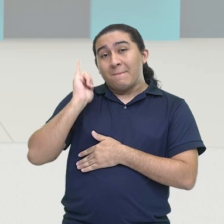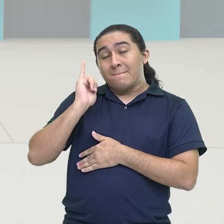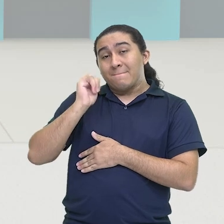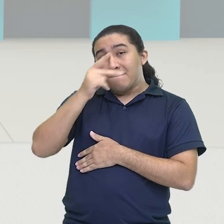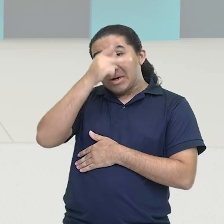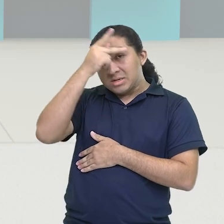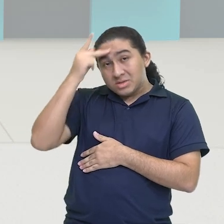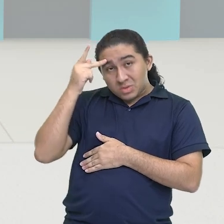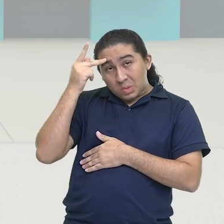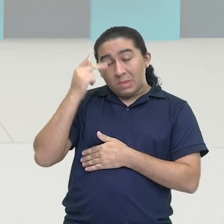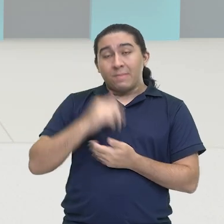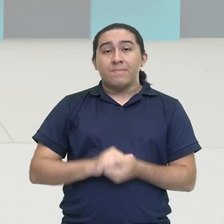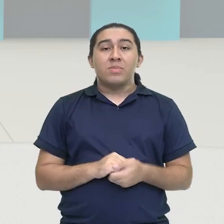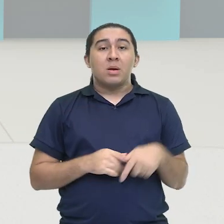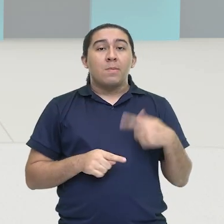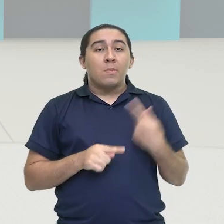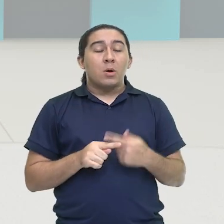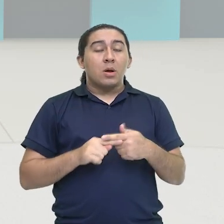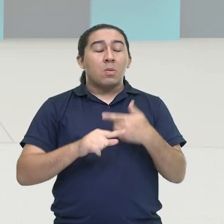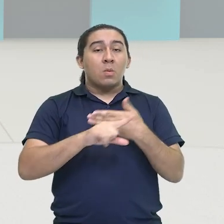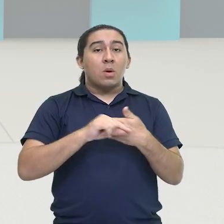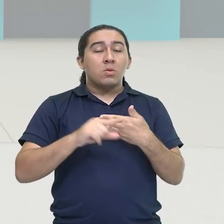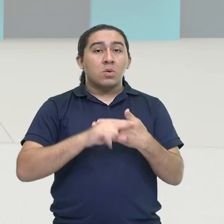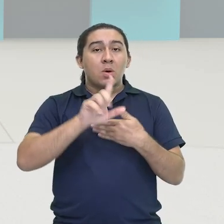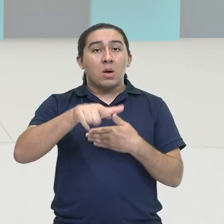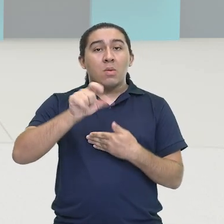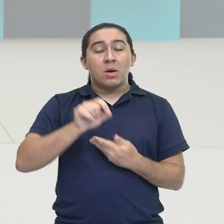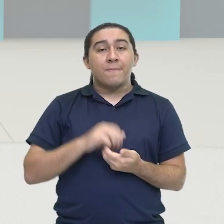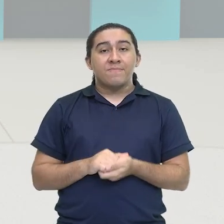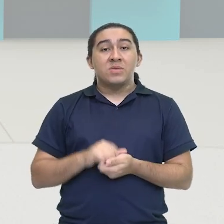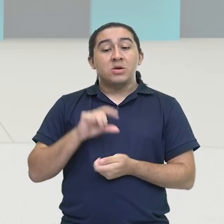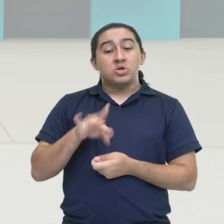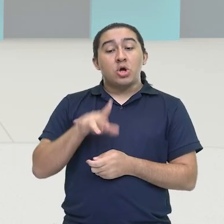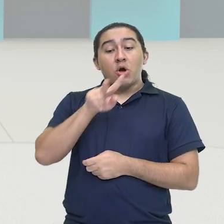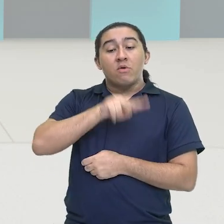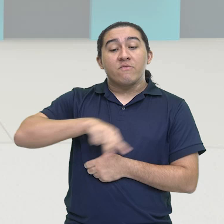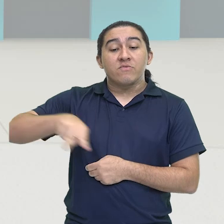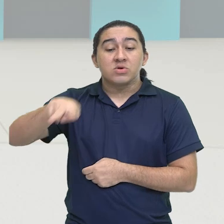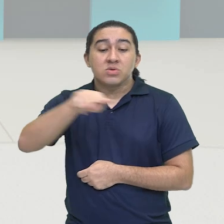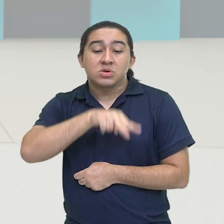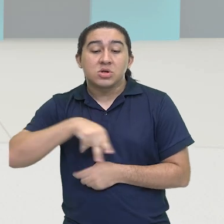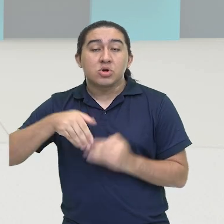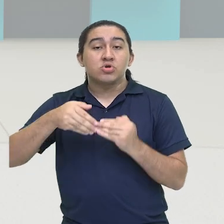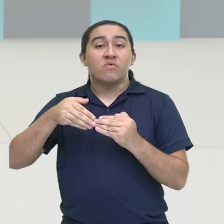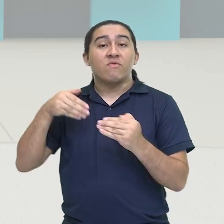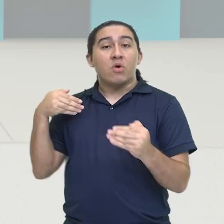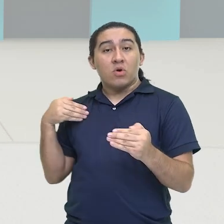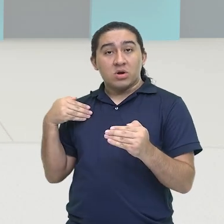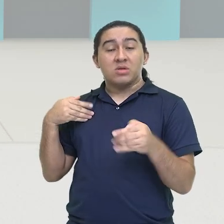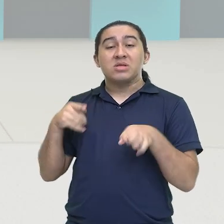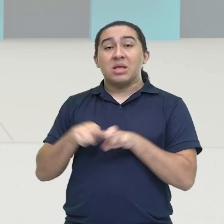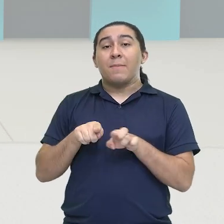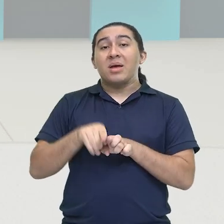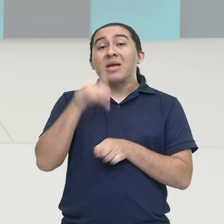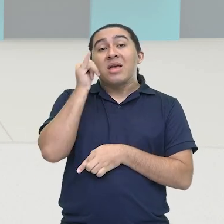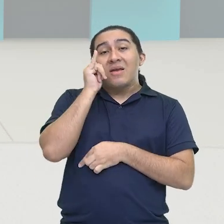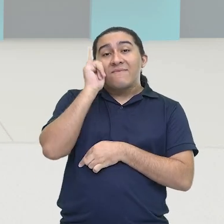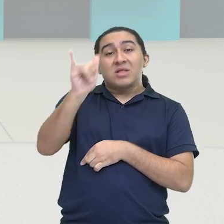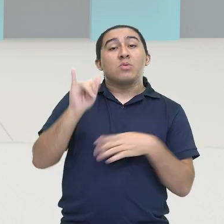da notícia ocupa a perspectiva de observador externo, evitando todo tipo de